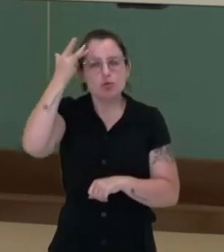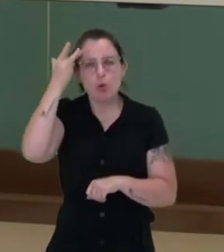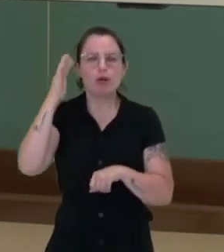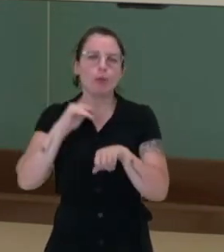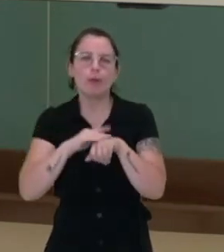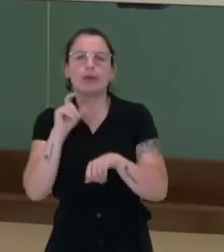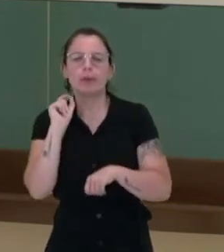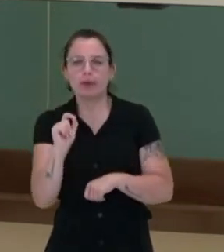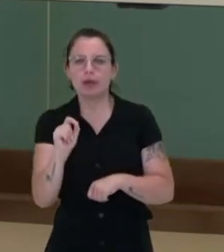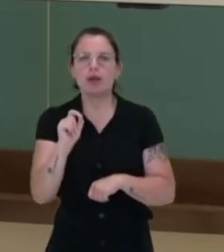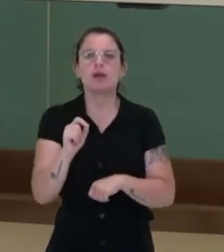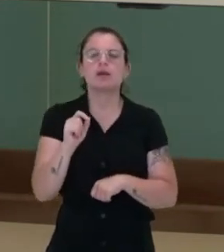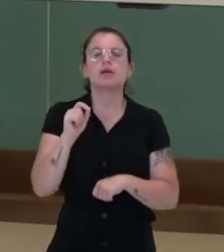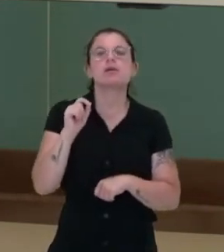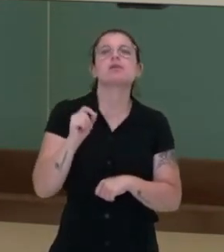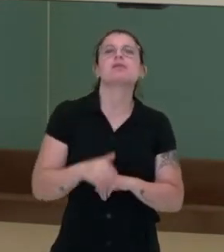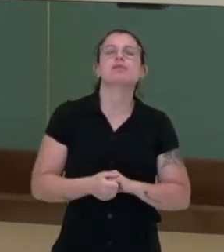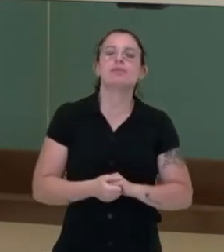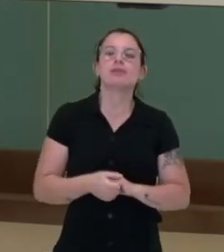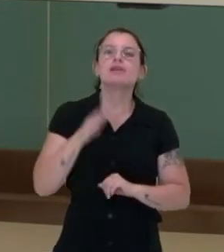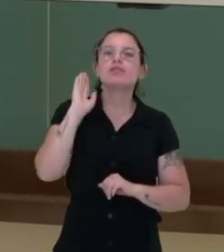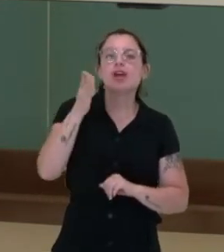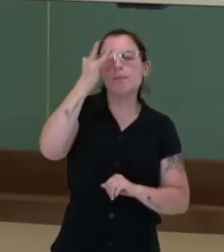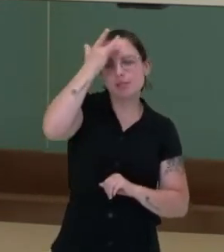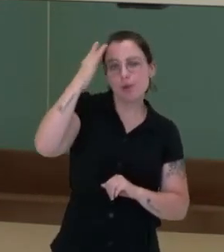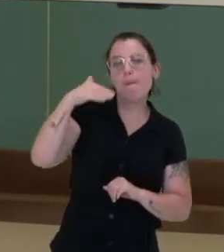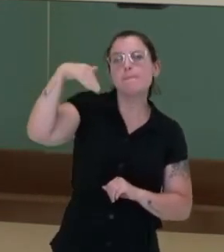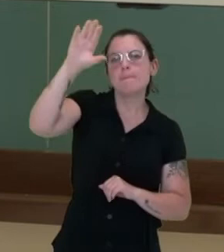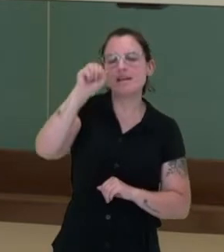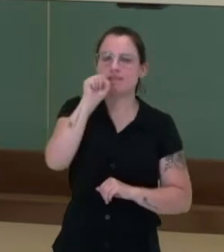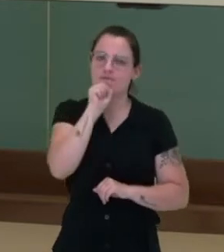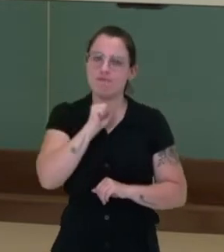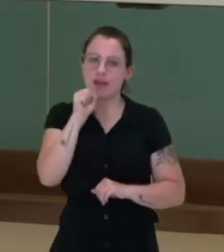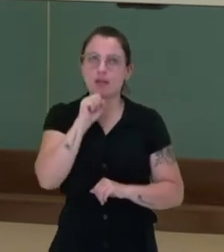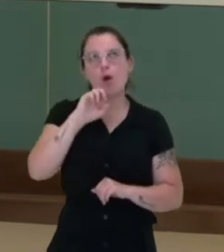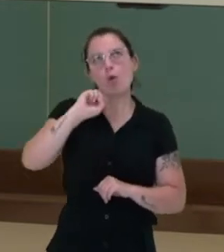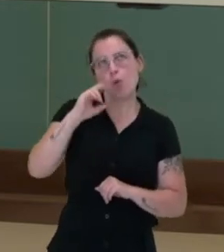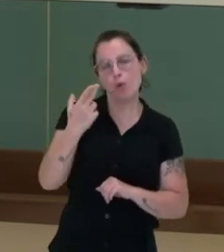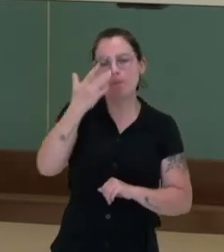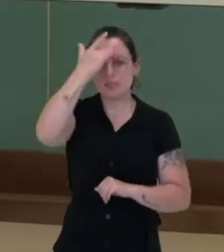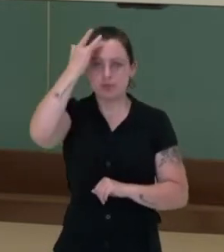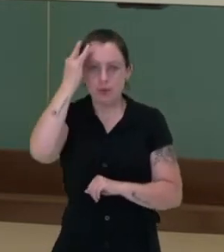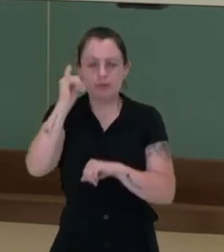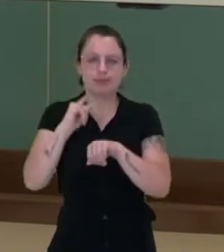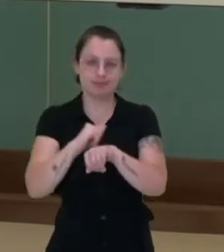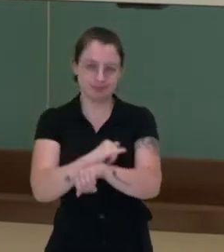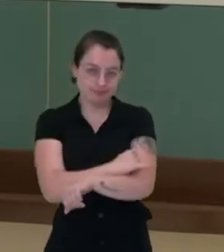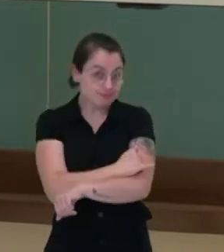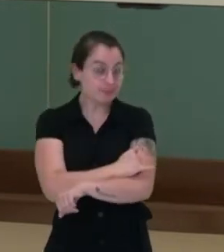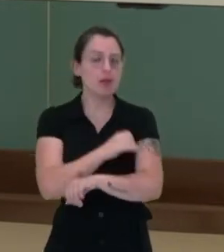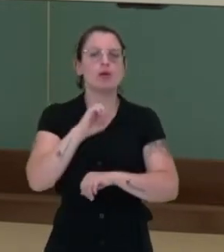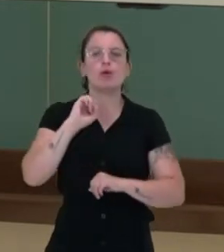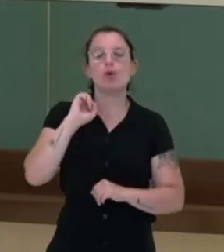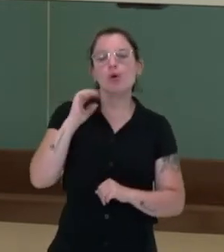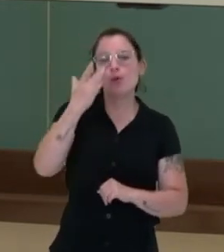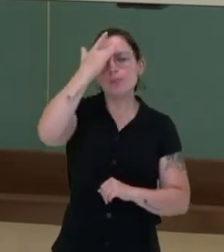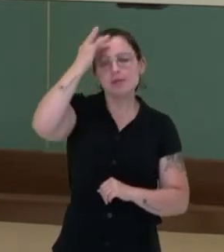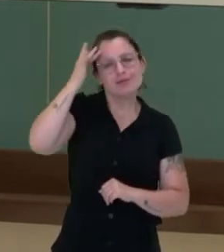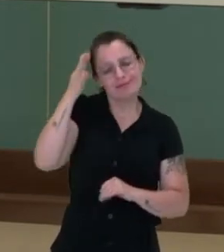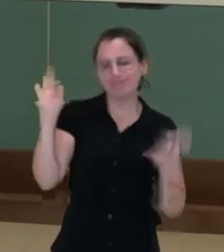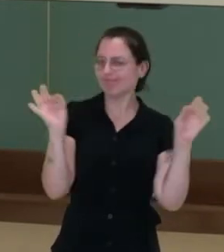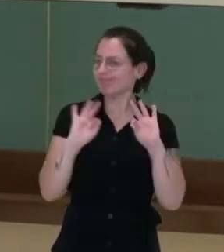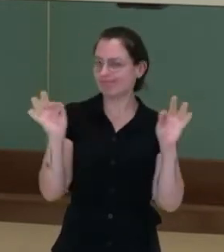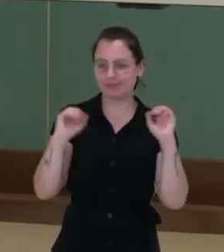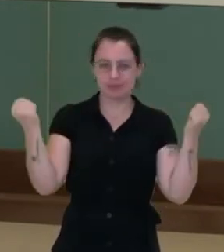já têm mais idade, mas sempre tem que ser acompanhada pelo profissional de saúde. E